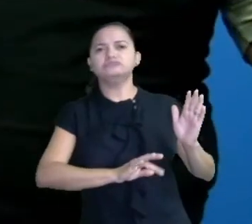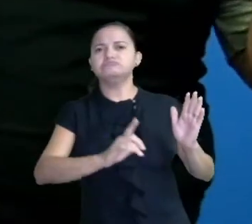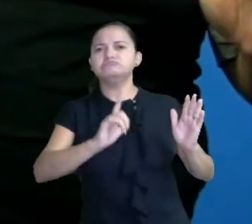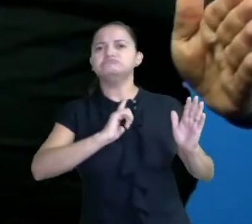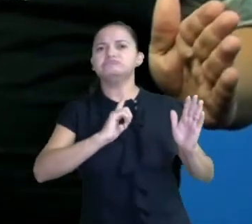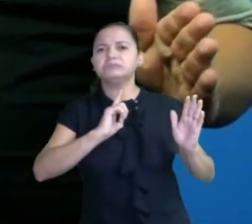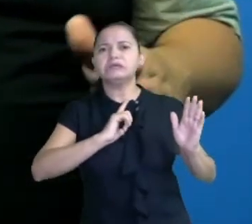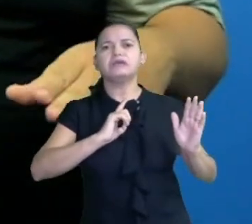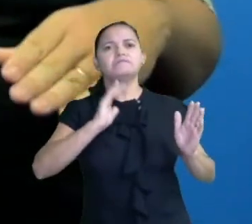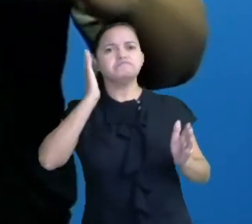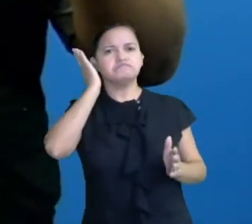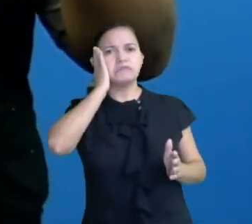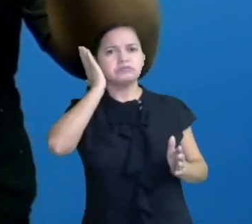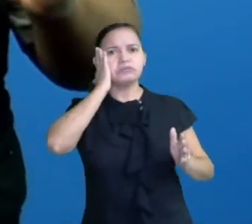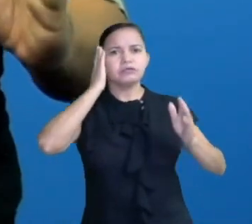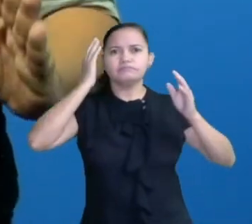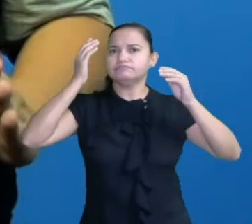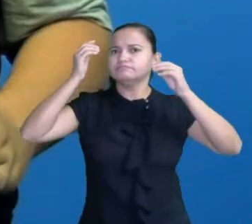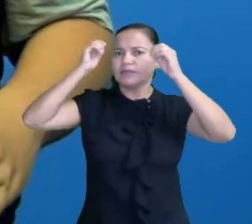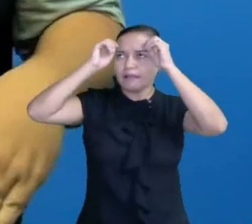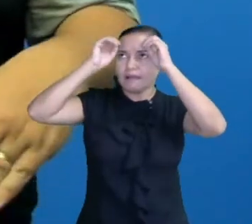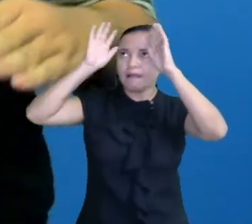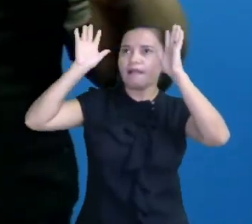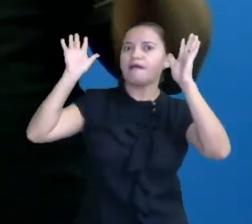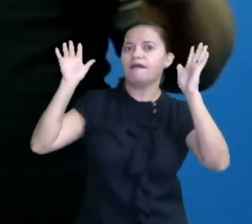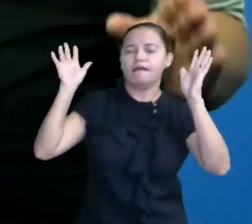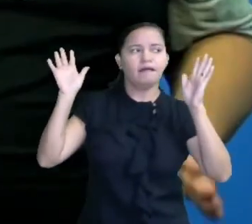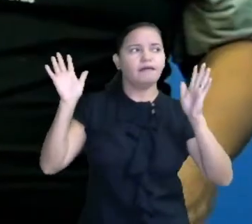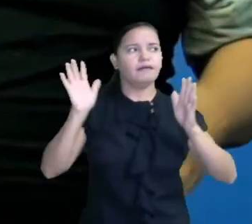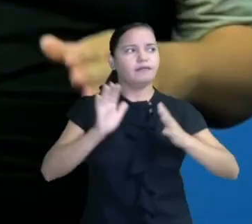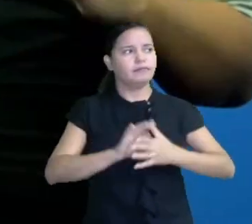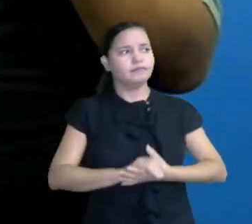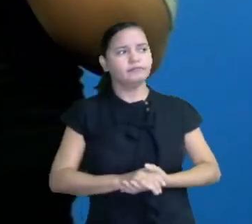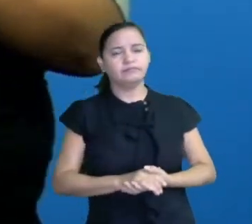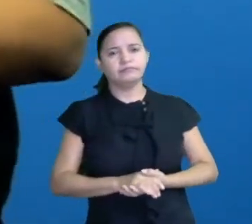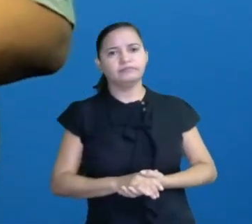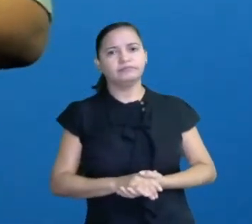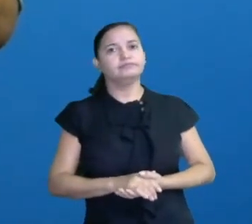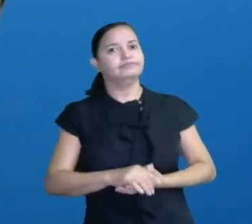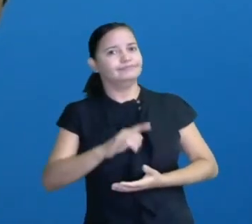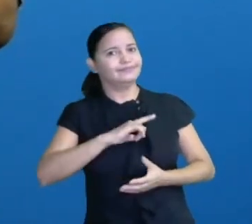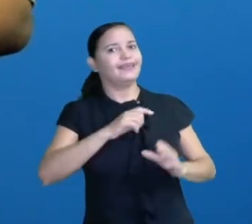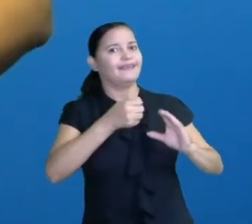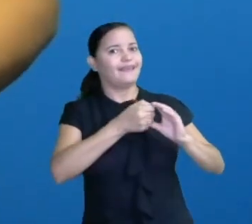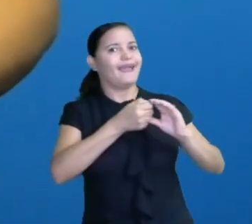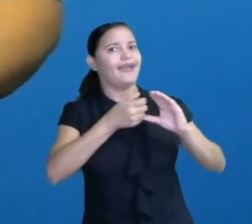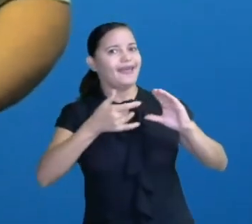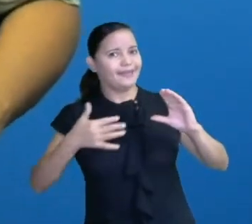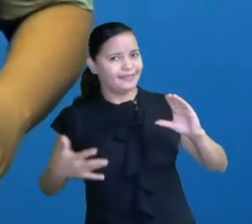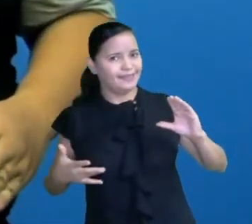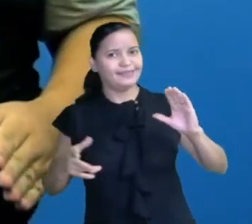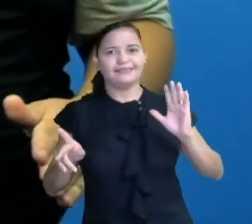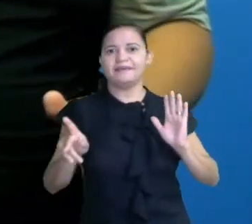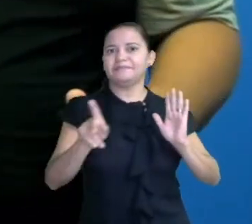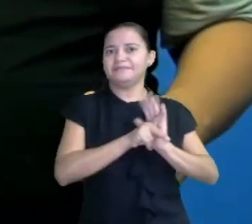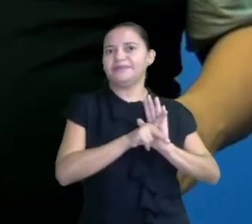têm que ser claras. E por serem claras, ela tem as características peculiares